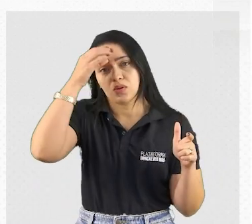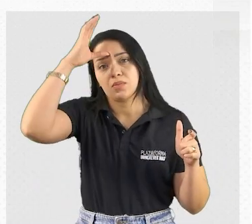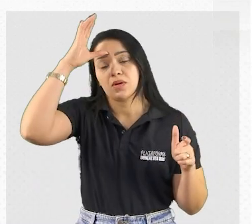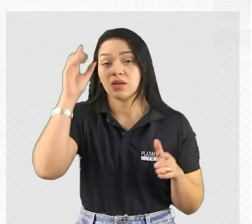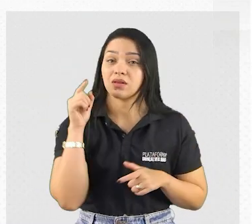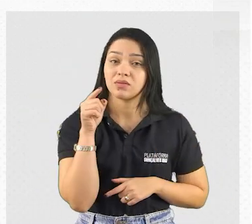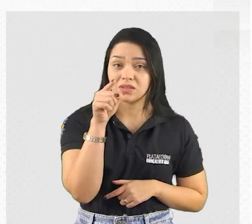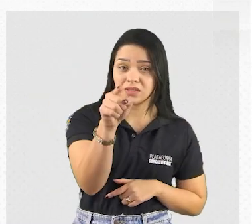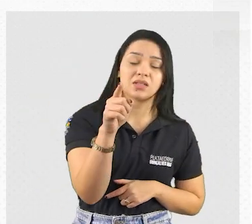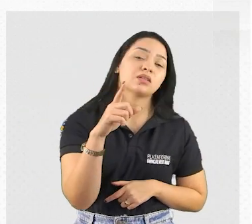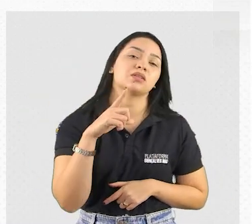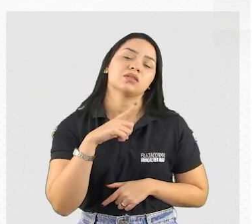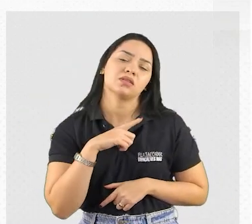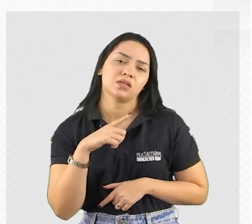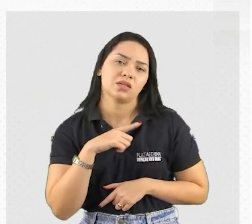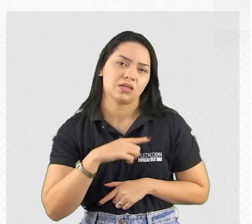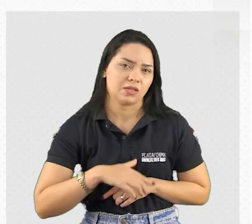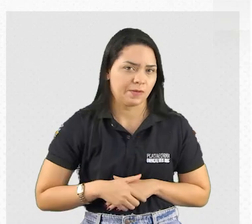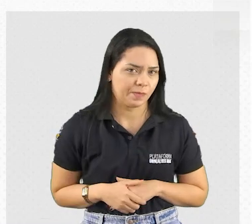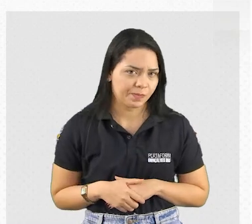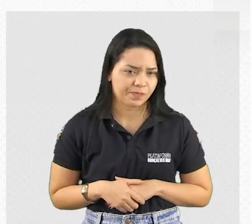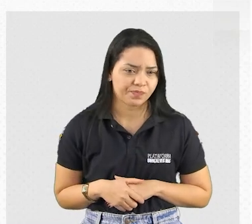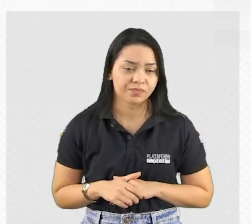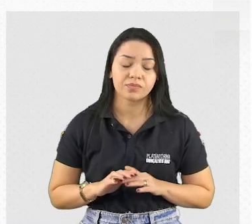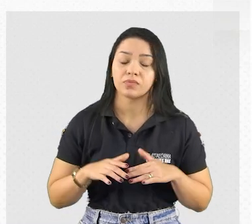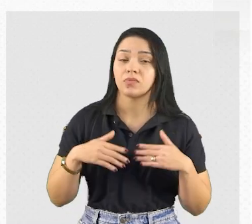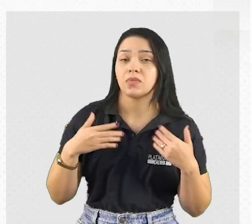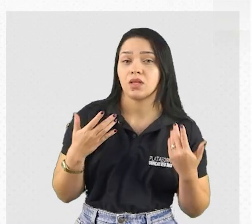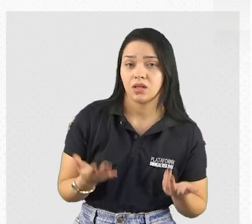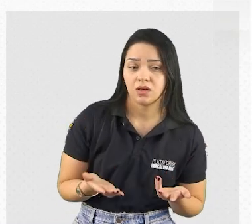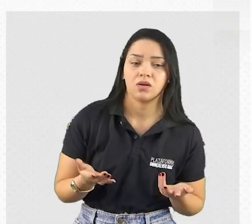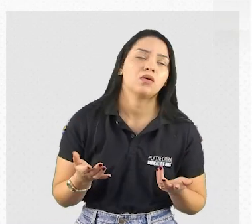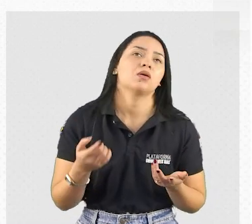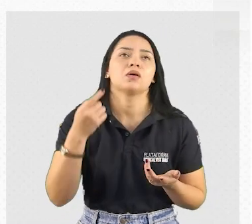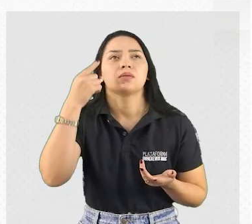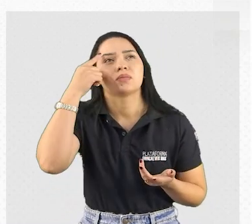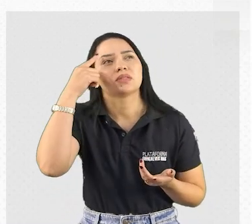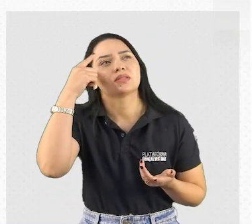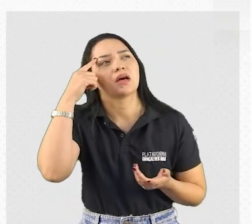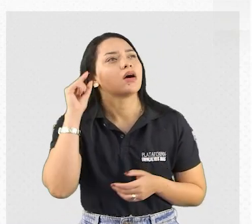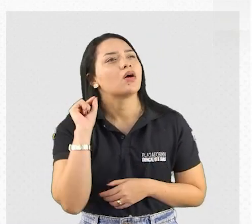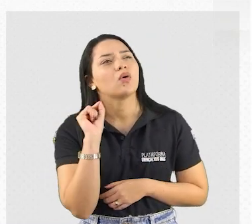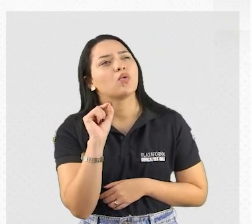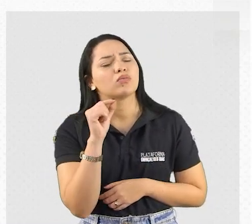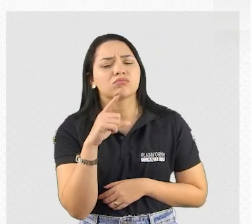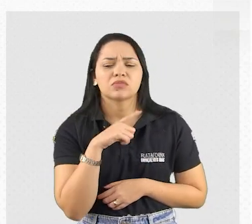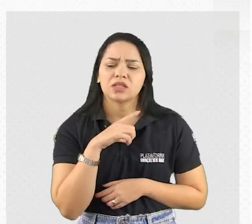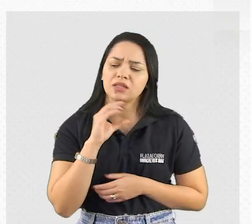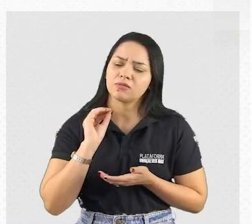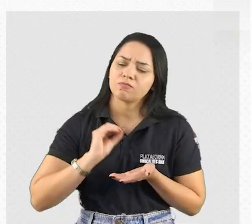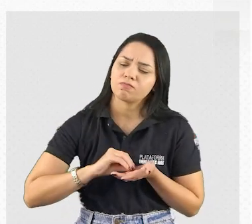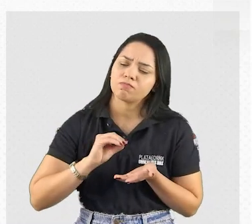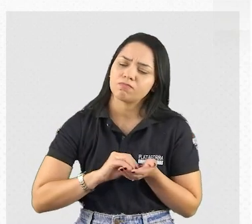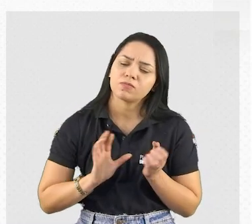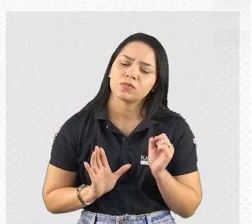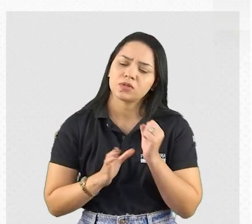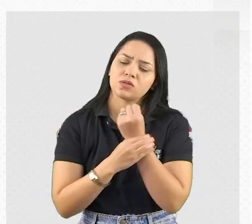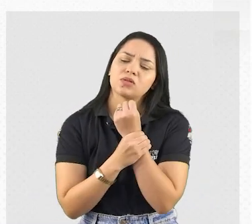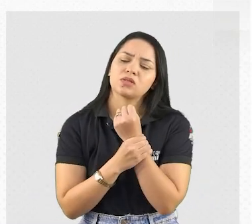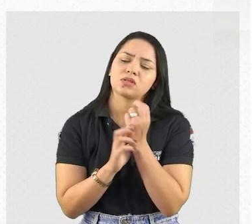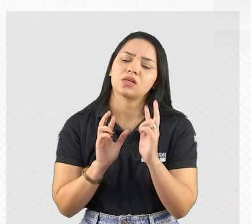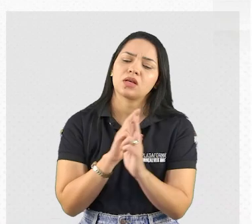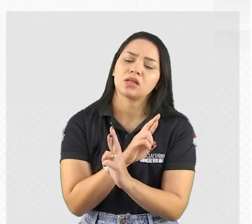tem sobre esse exame, certo? Então, a gente vai pensar aí, o que te causa insegurança em relação ao